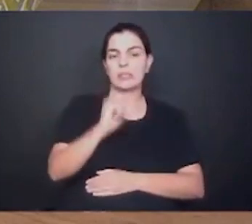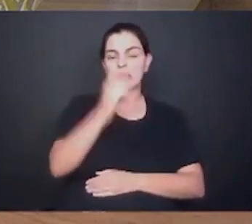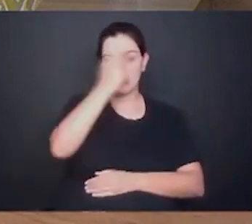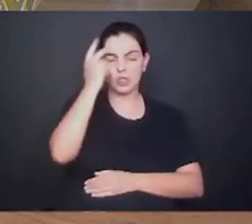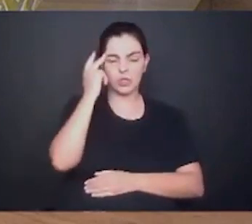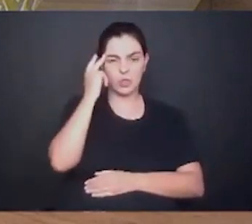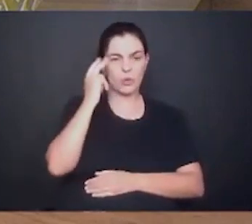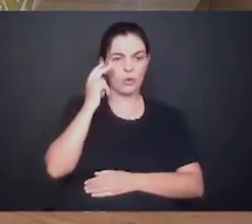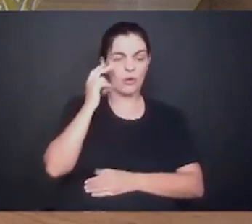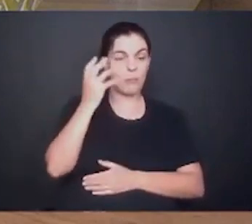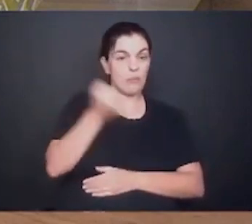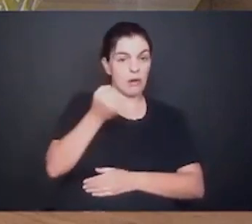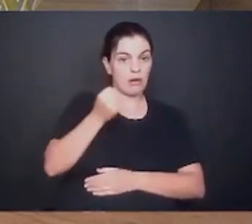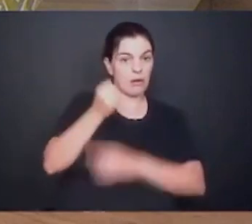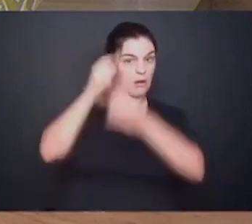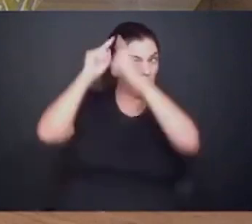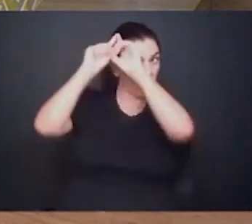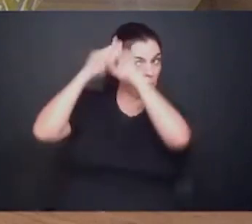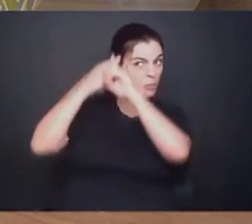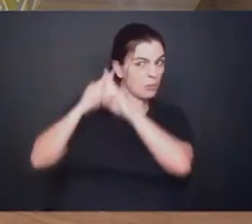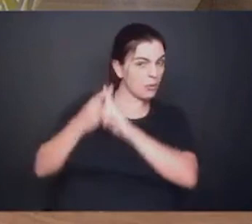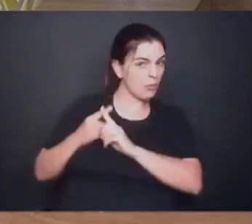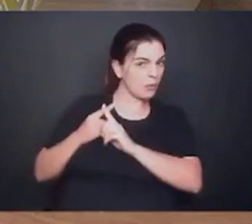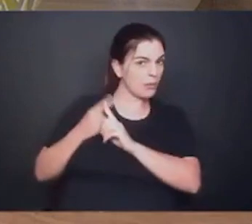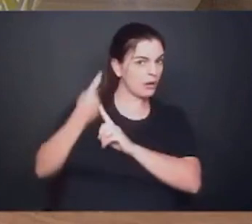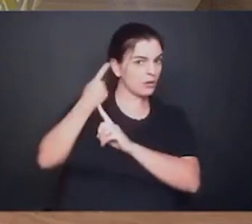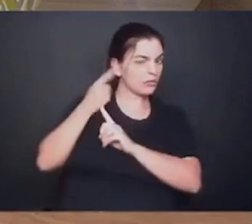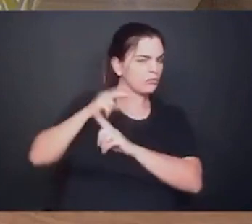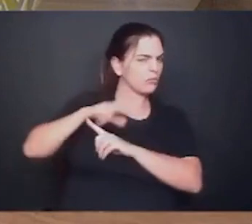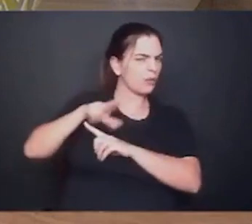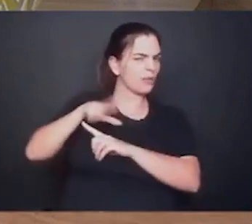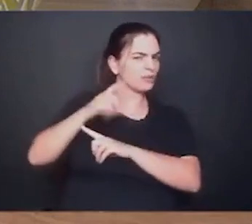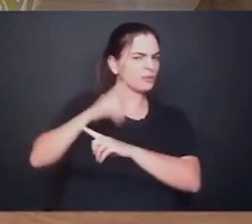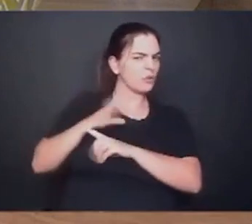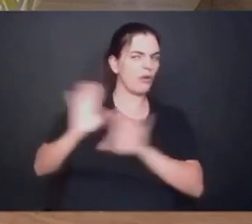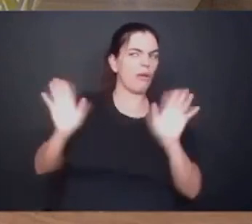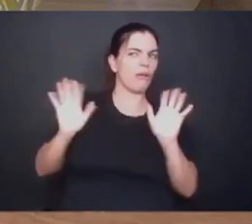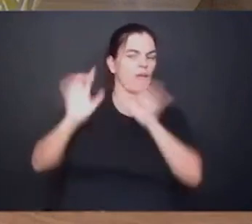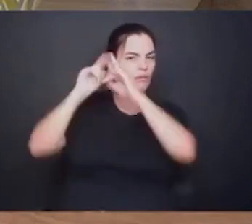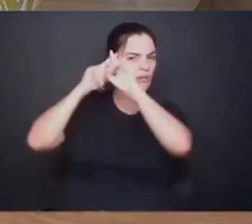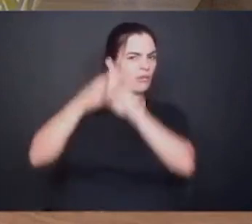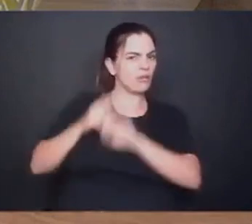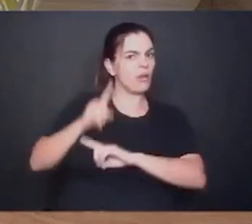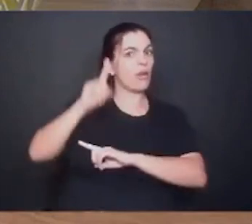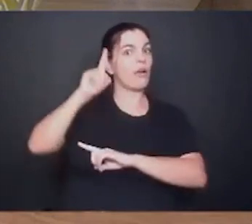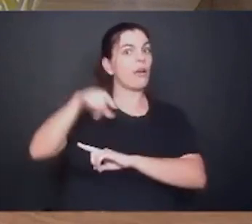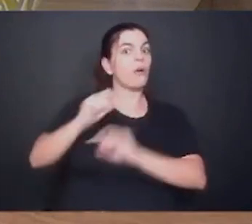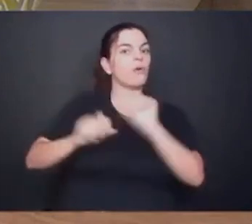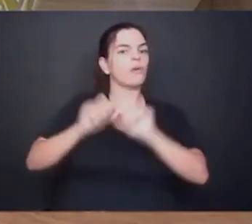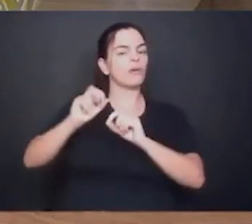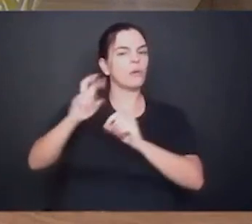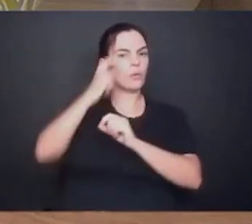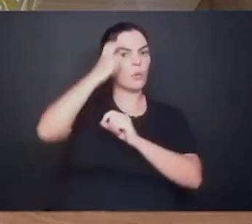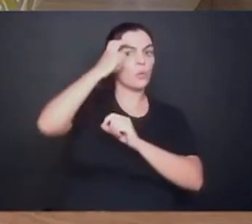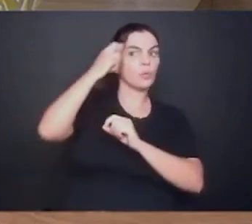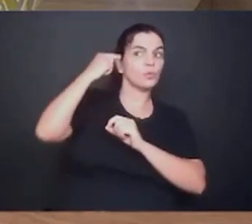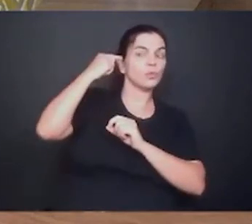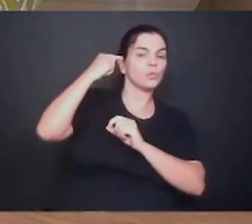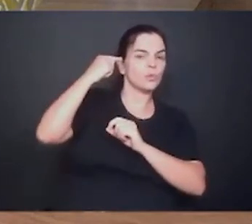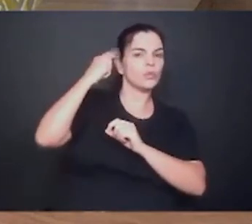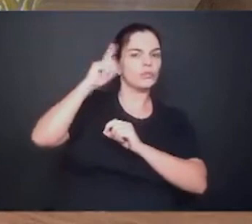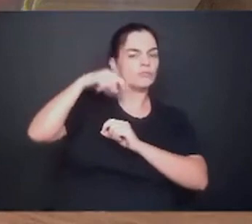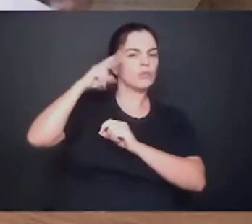que não é apenas um apetrecho, é a representação do empoderamento e da resistência de uma cultura massacrada por séculos. E